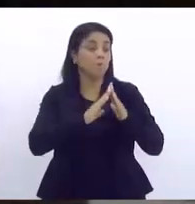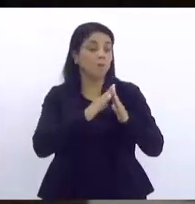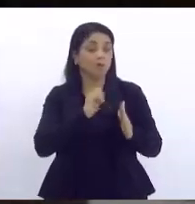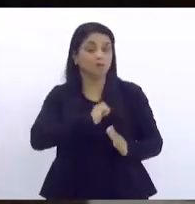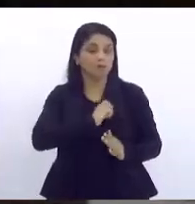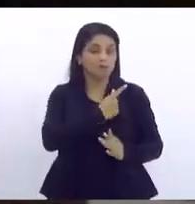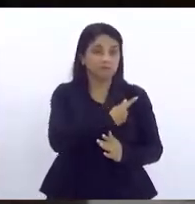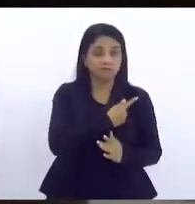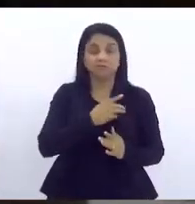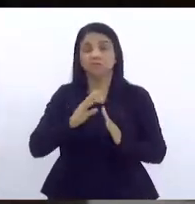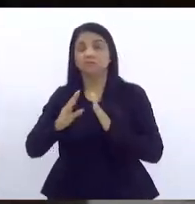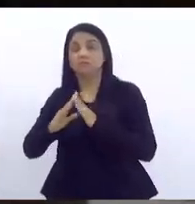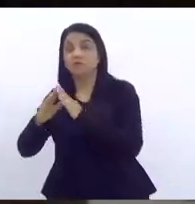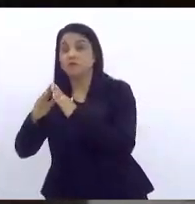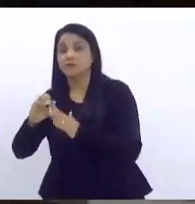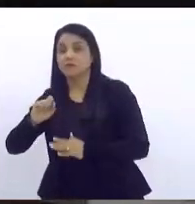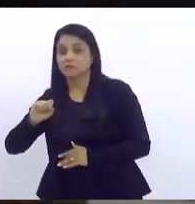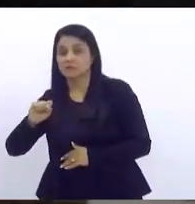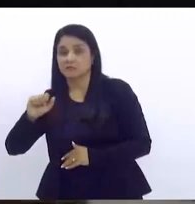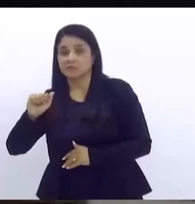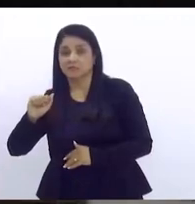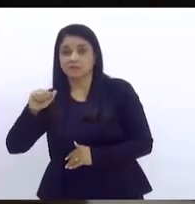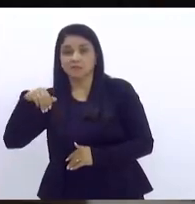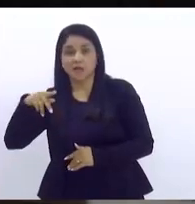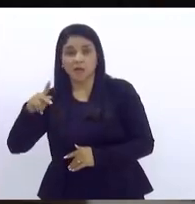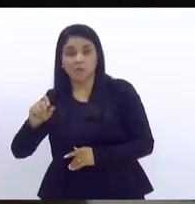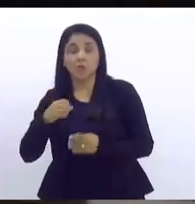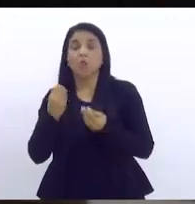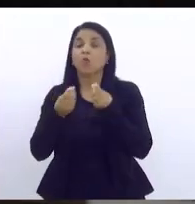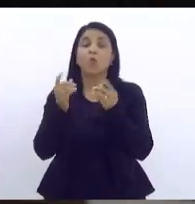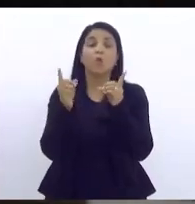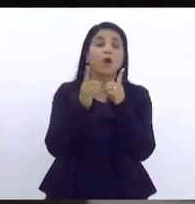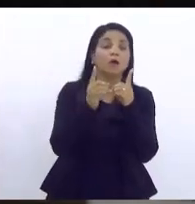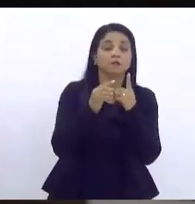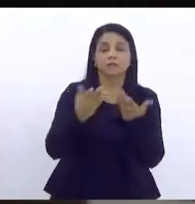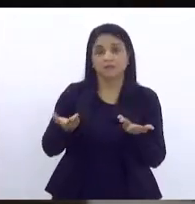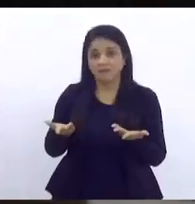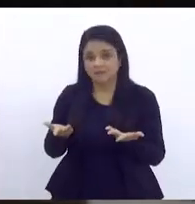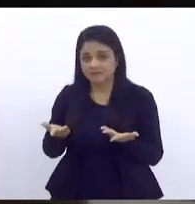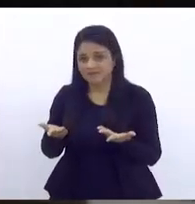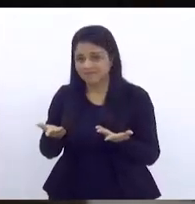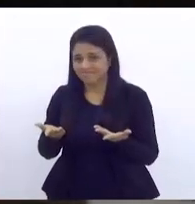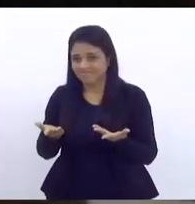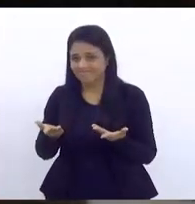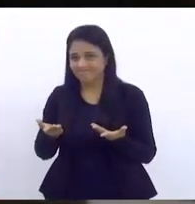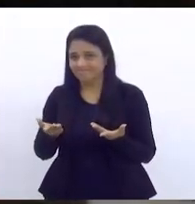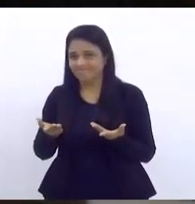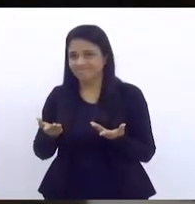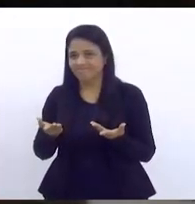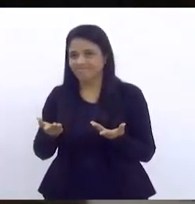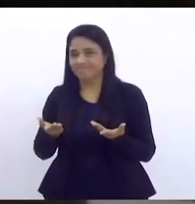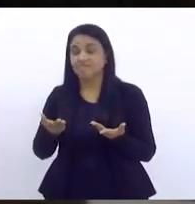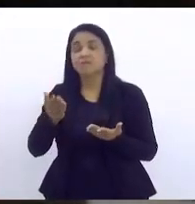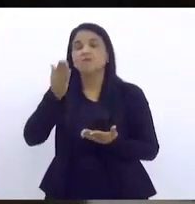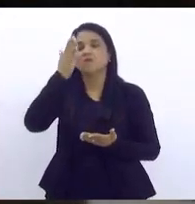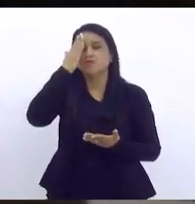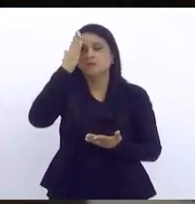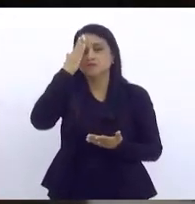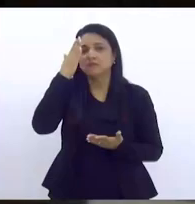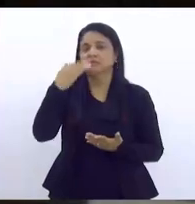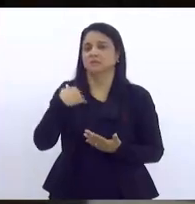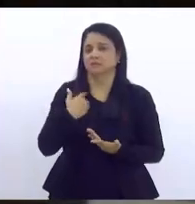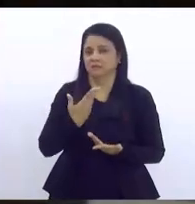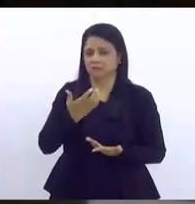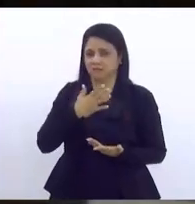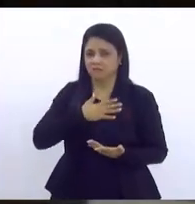e as outras favelas eh com como é que essas favelas vão ser atendidas né então Eh tá tudo eu gostaria de saber quer dizer como é que